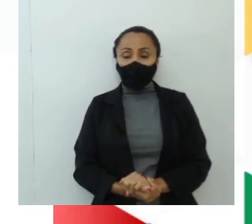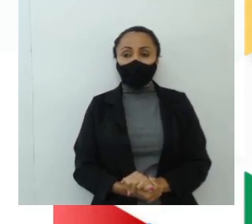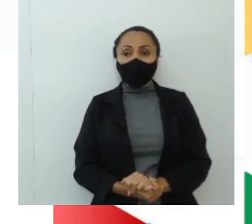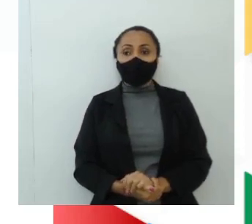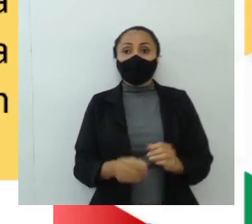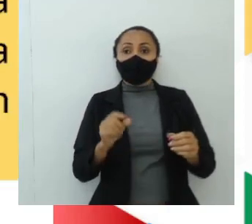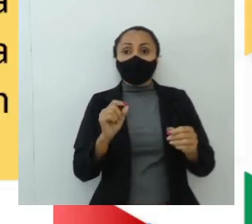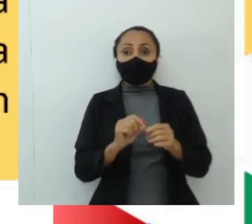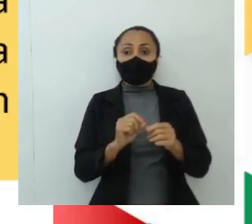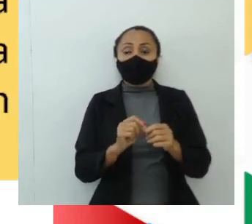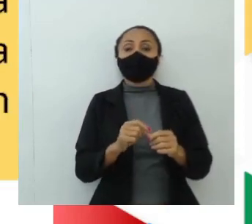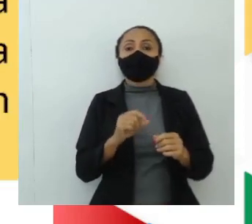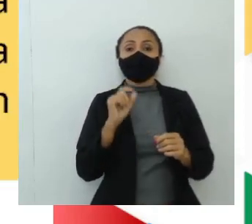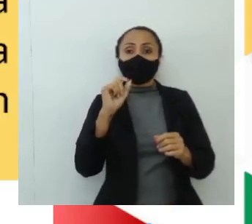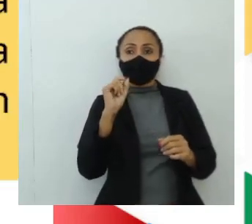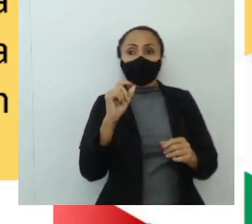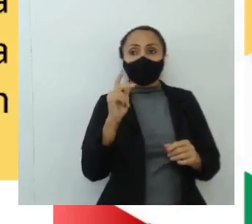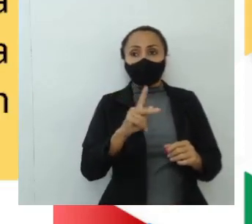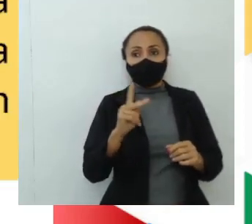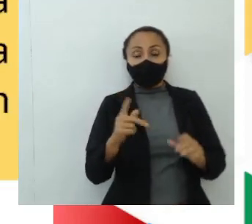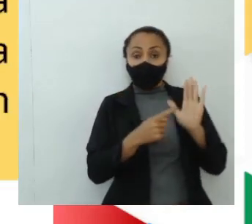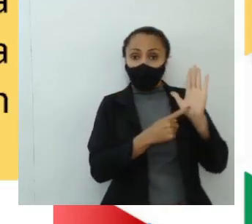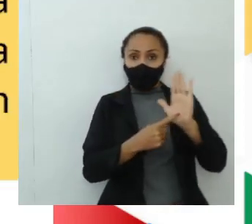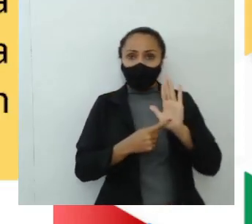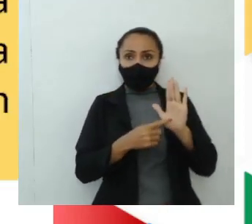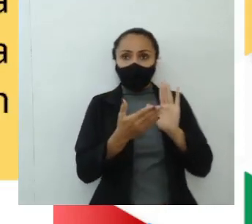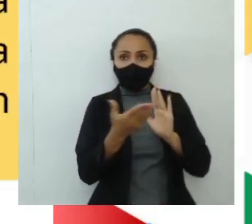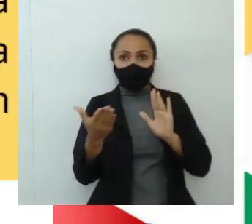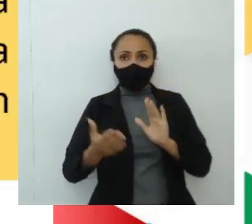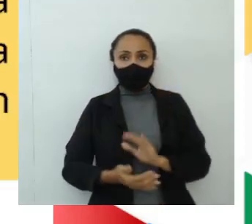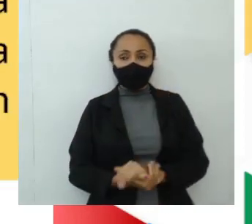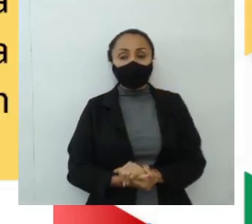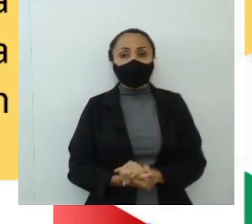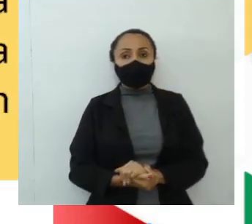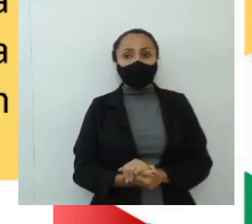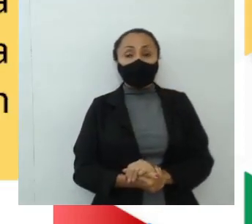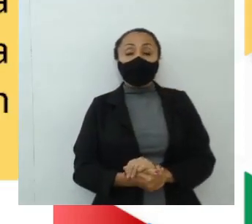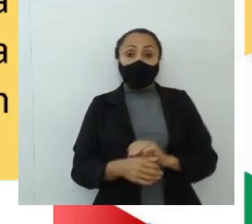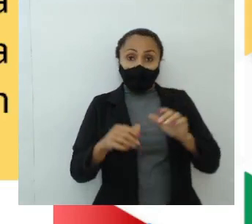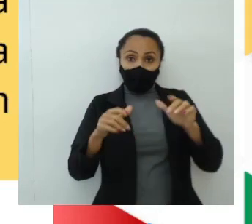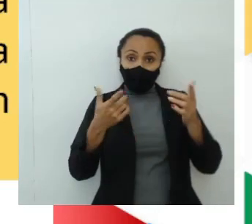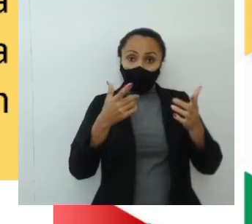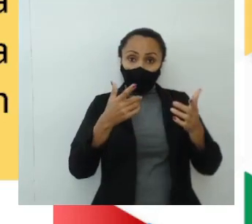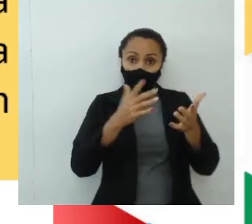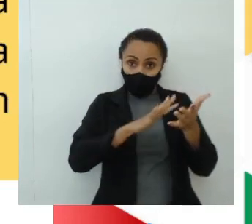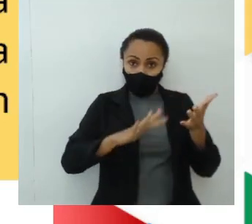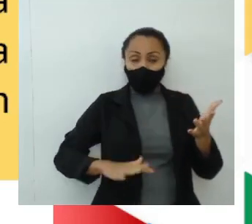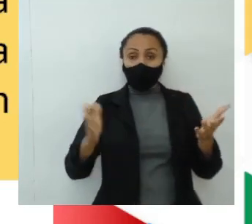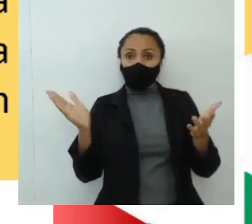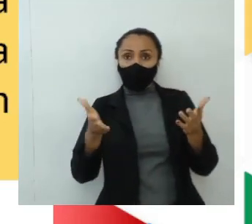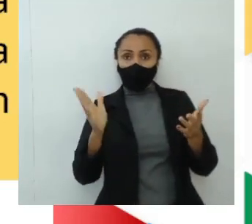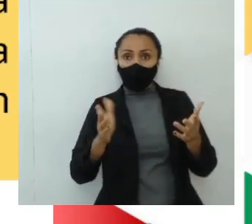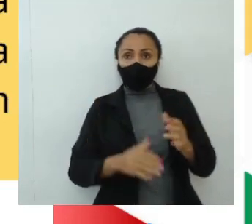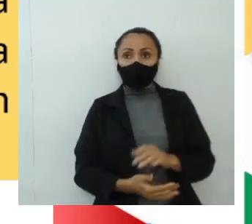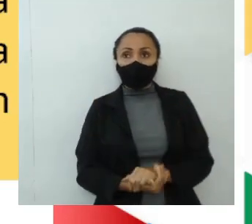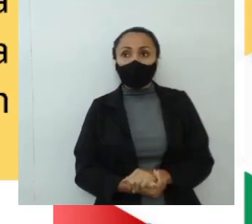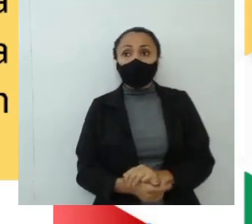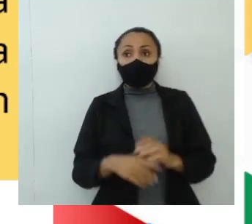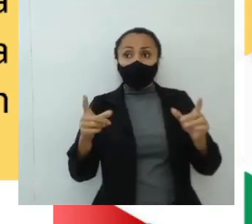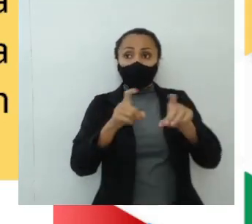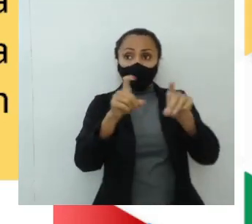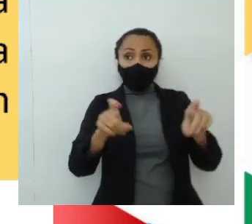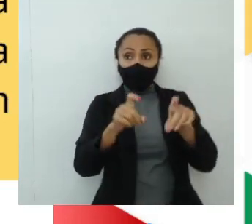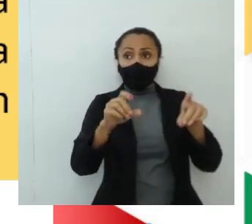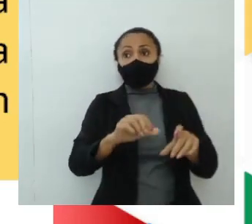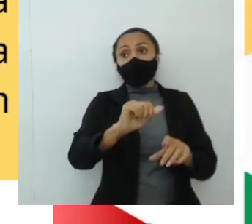o que é que a gente faz, professor? Vou mostrar para vocês, tá? Numa atividade já. Em um programa de computador,